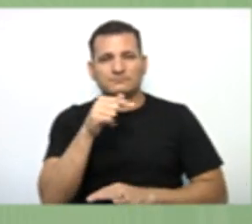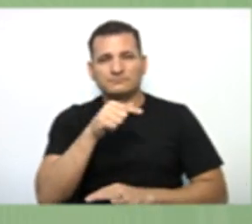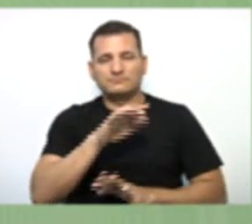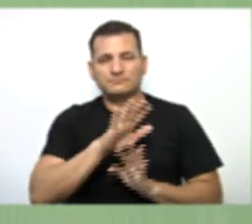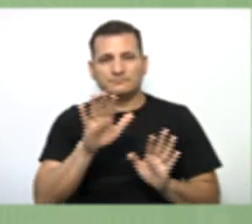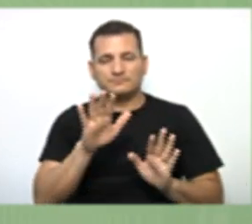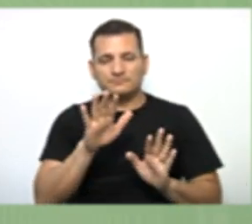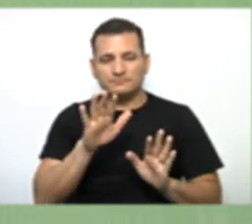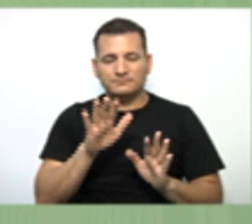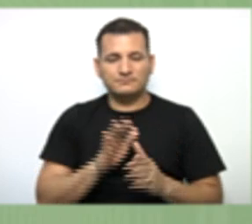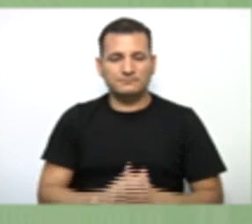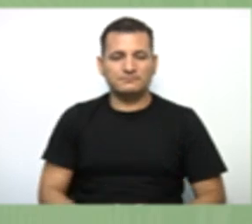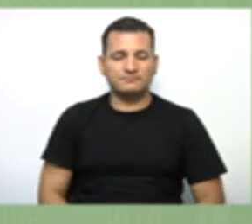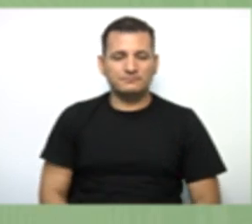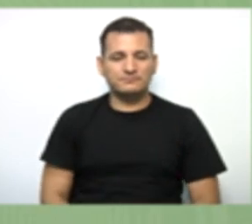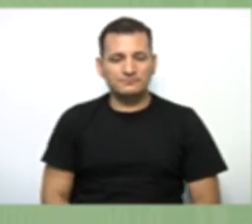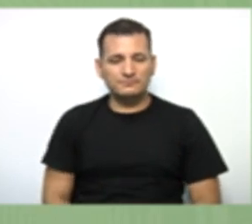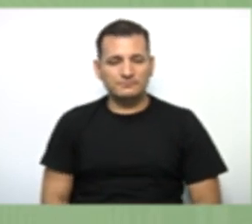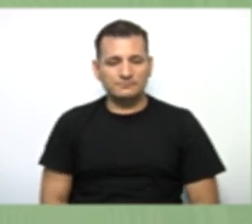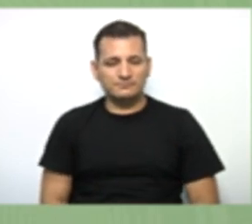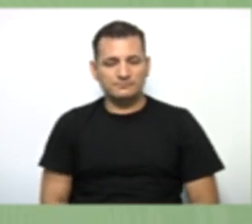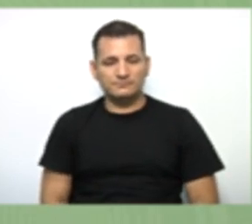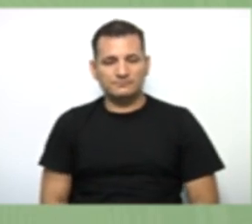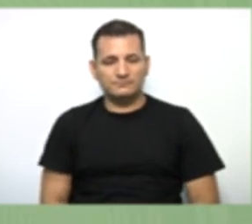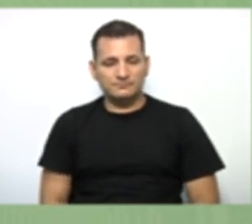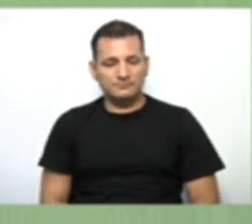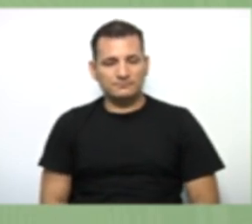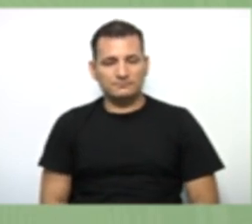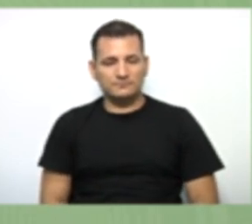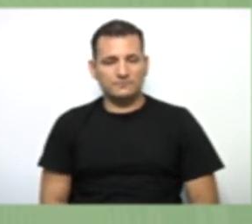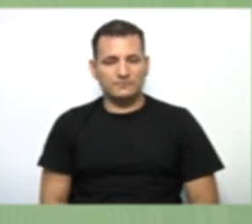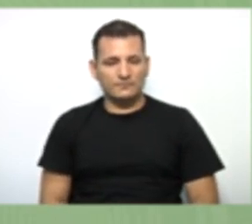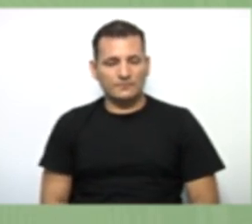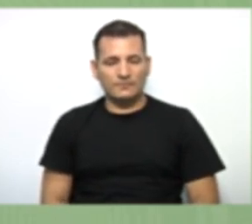É apenas a representação, gente. Né? Não vamos...